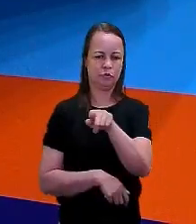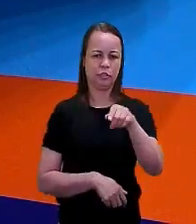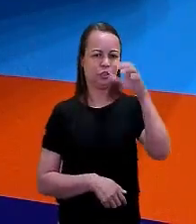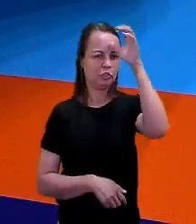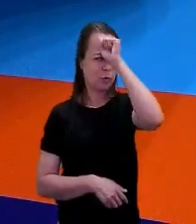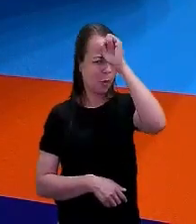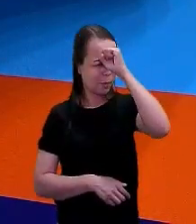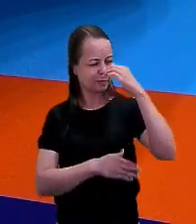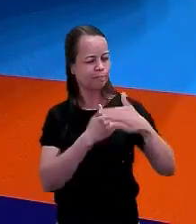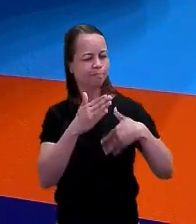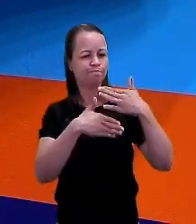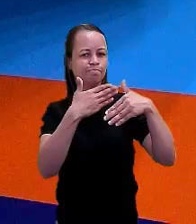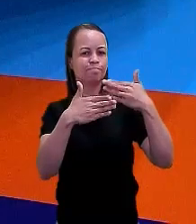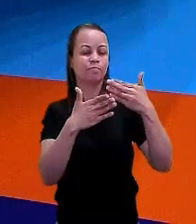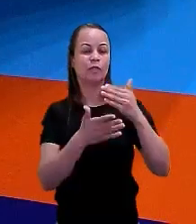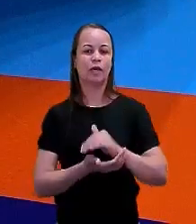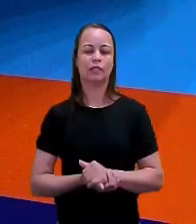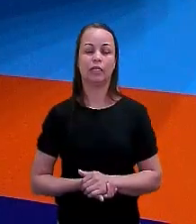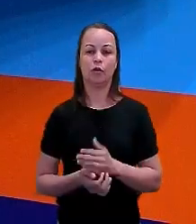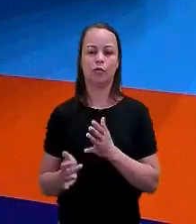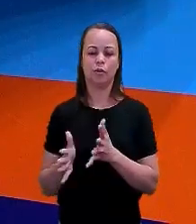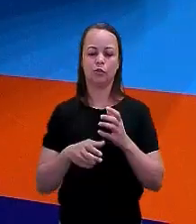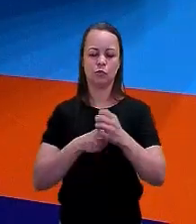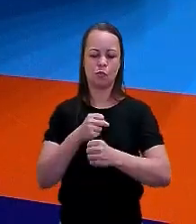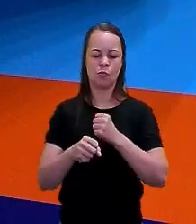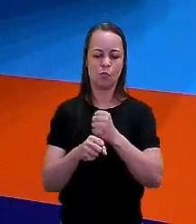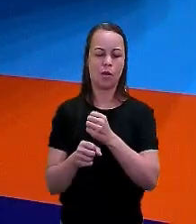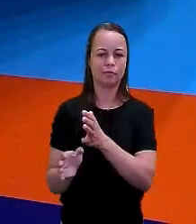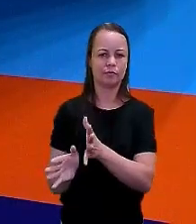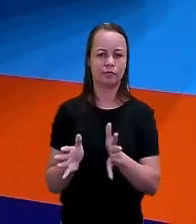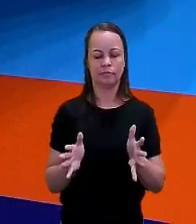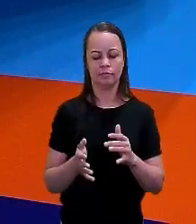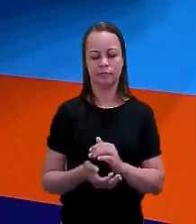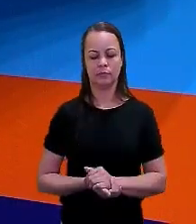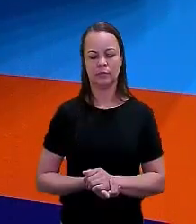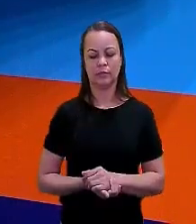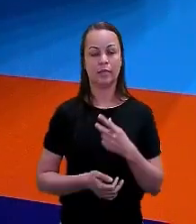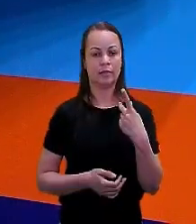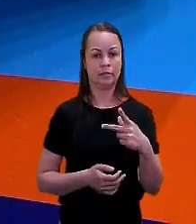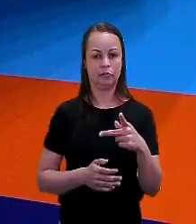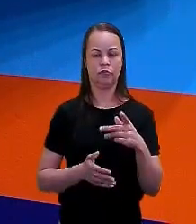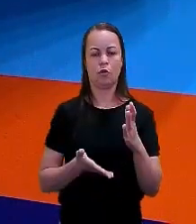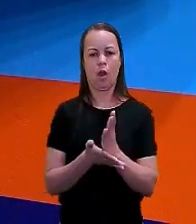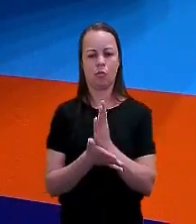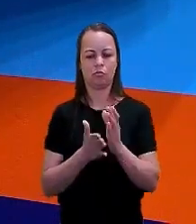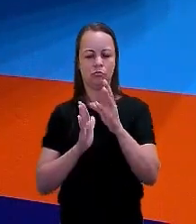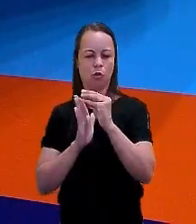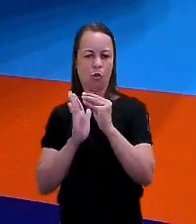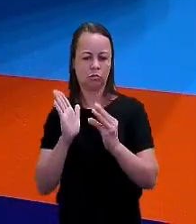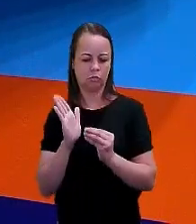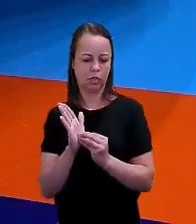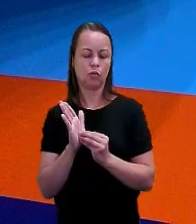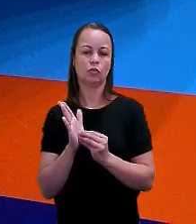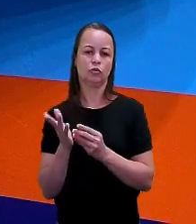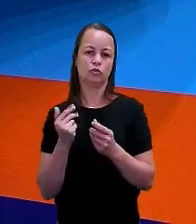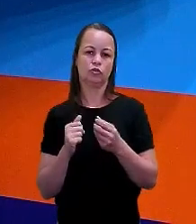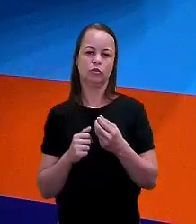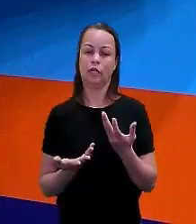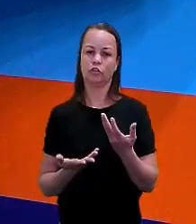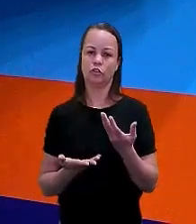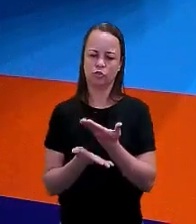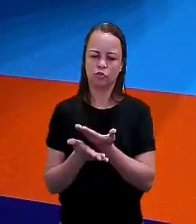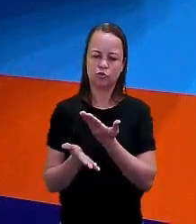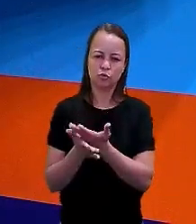bastante ao longo desse nosso ano letivo. Esses foram alguns conteúdos que nós vivenciamos ao longo do